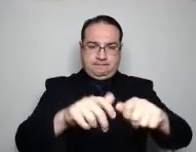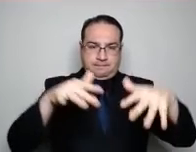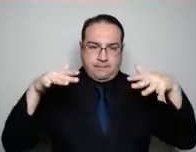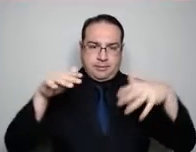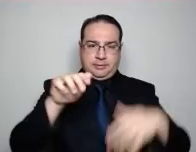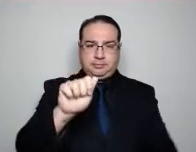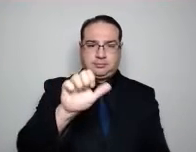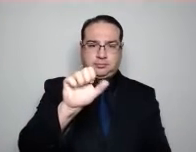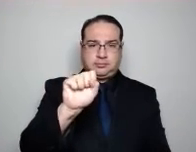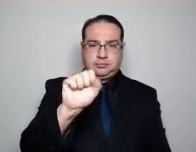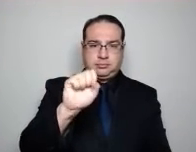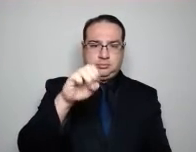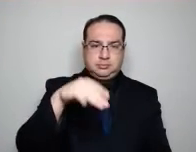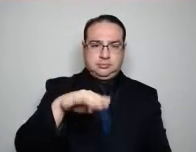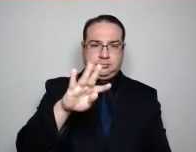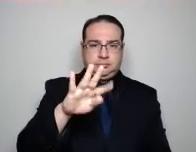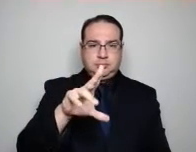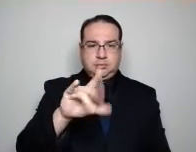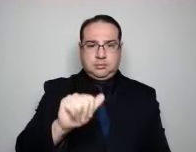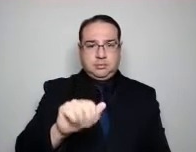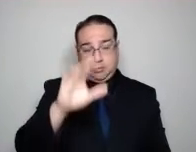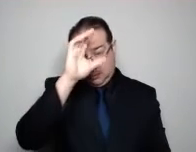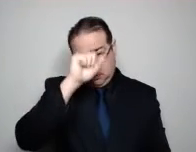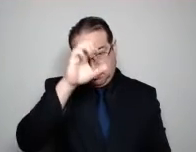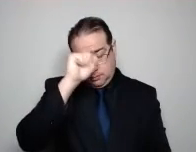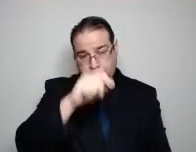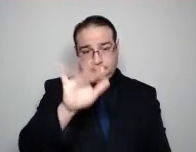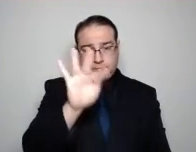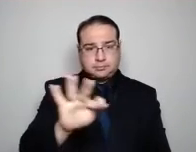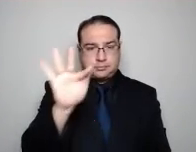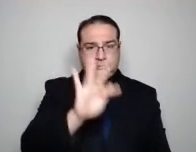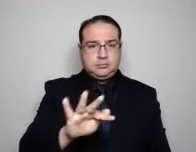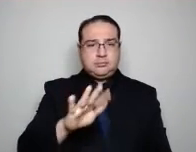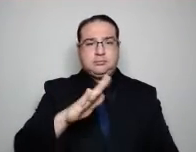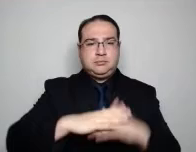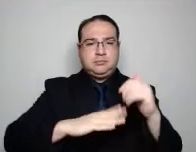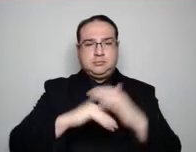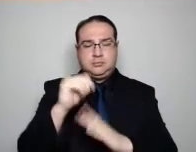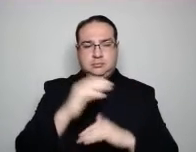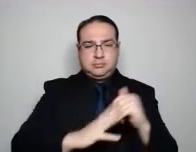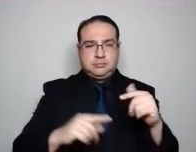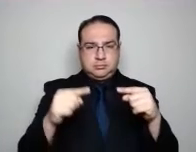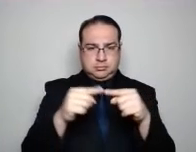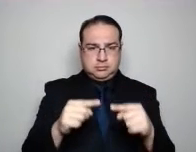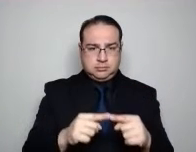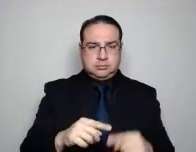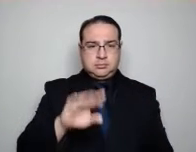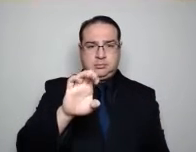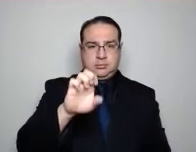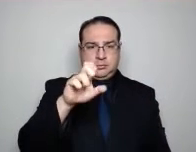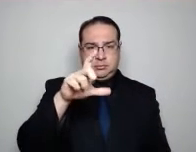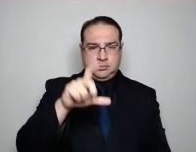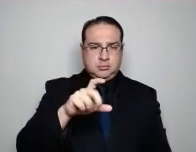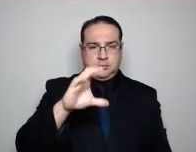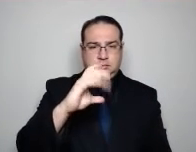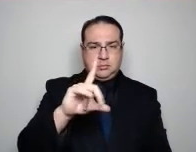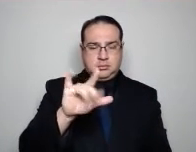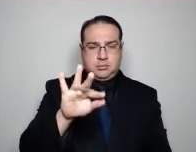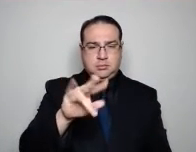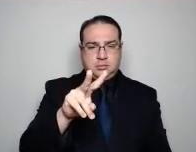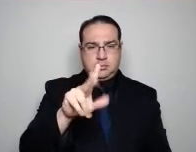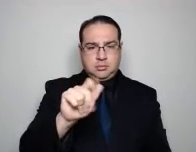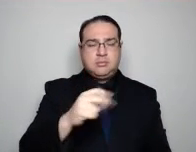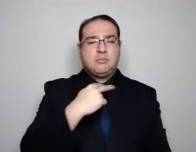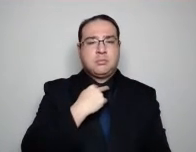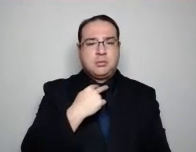A gente aprendeu na faculdade que a competência exclusiva é aquela que não pode ser delegada. Tá? Carlos, José Afonso da